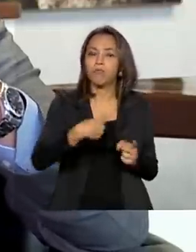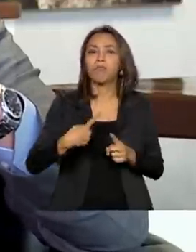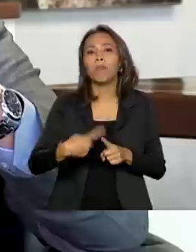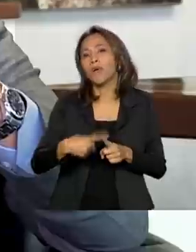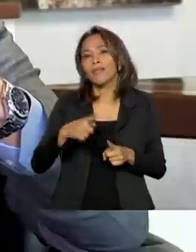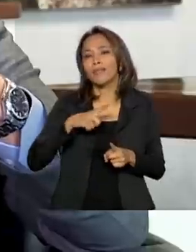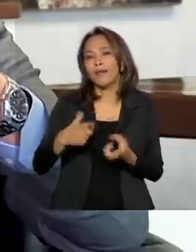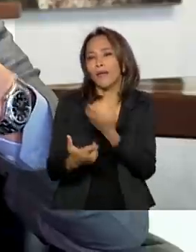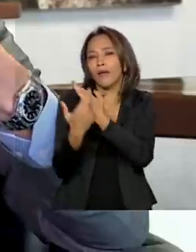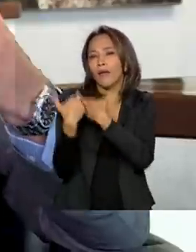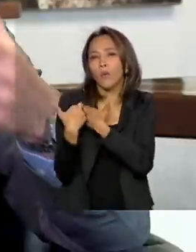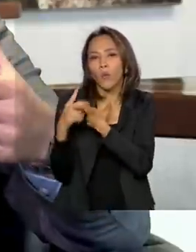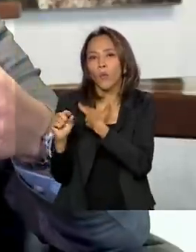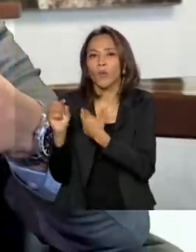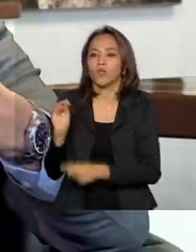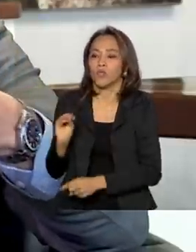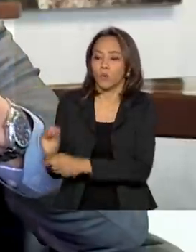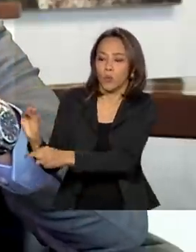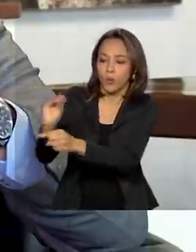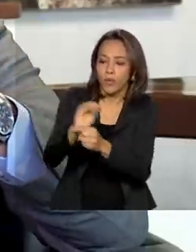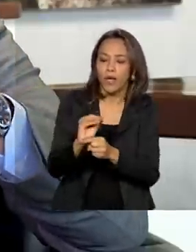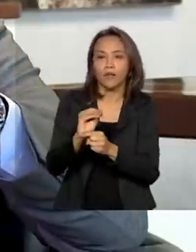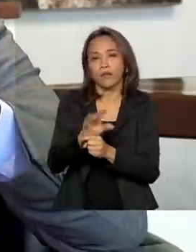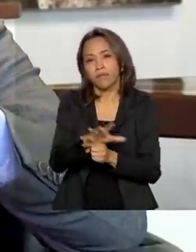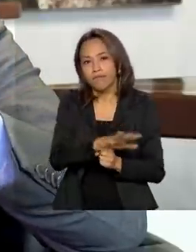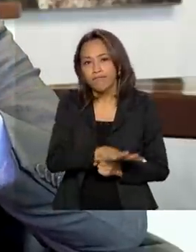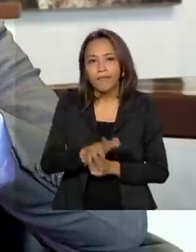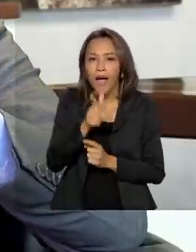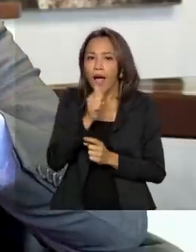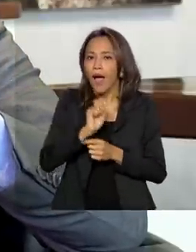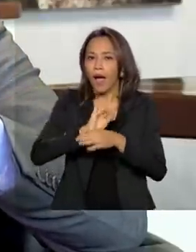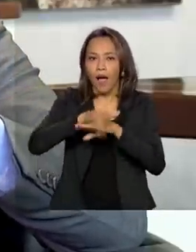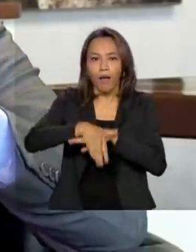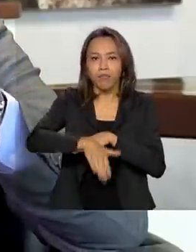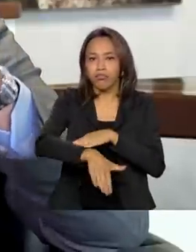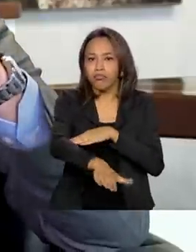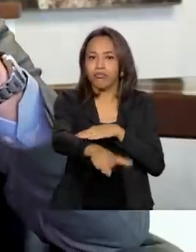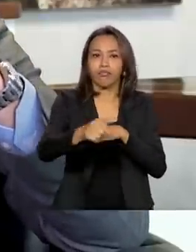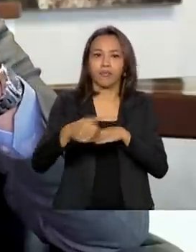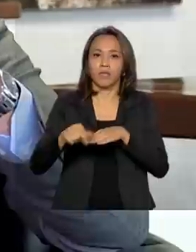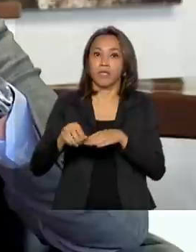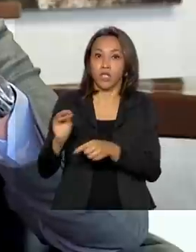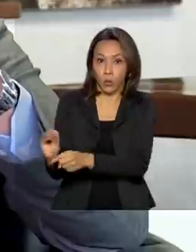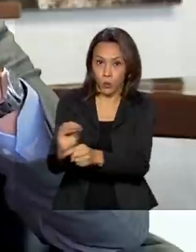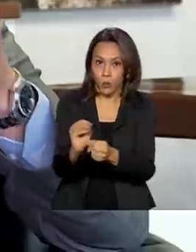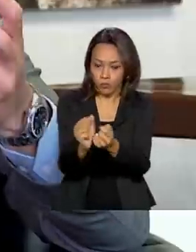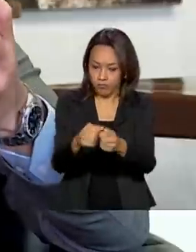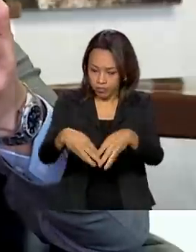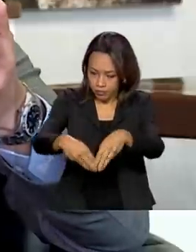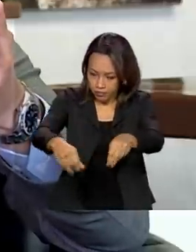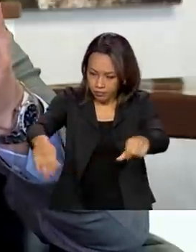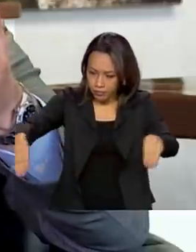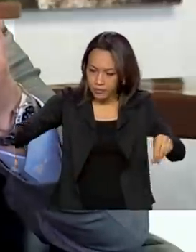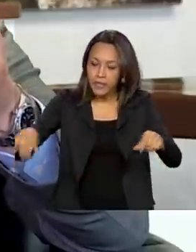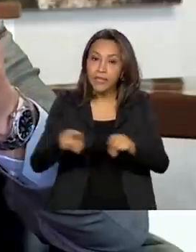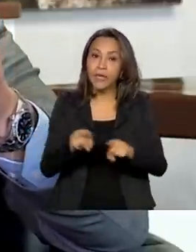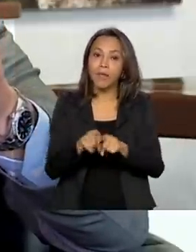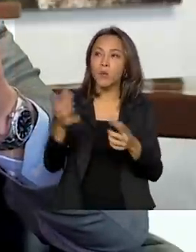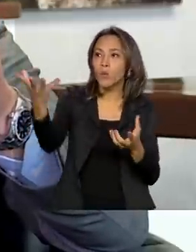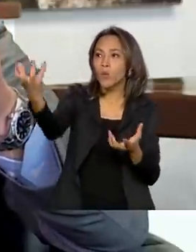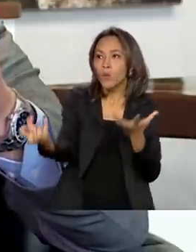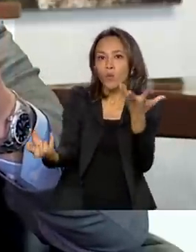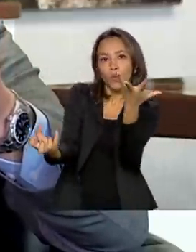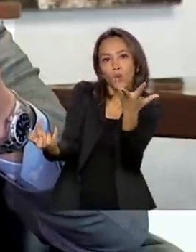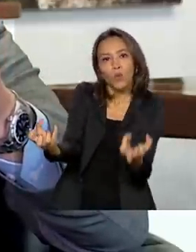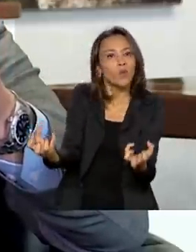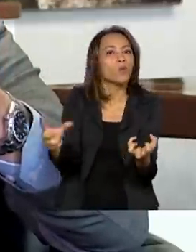de serviços ambientais na parte de água e de conservação do solo, mas a de captura e a de